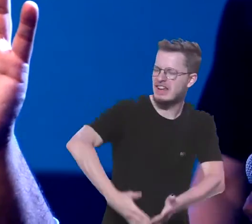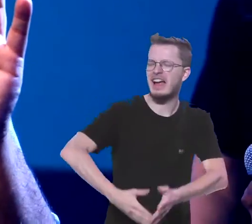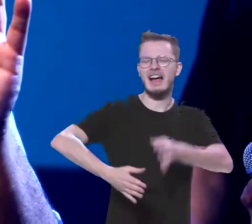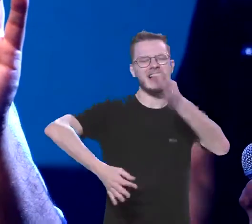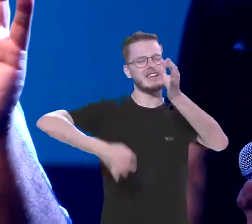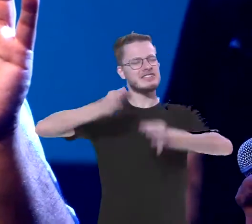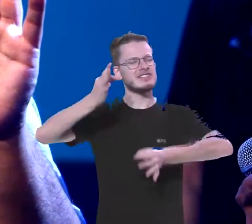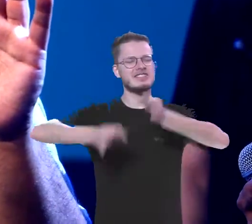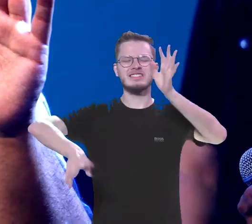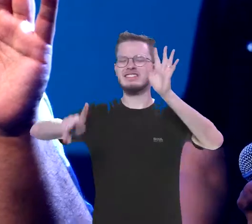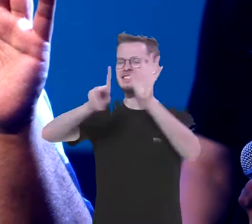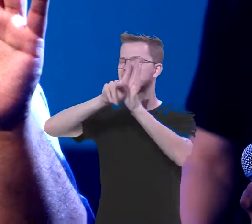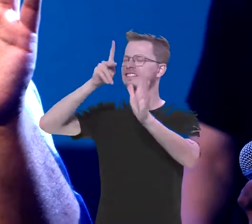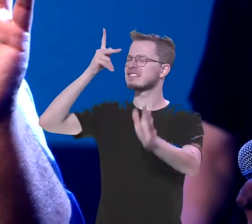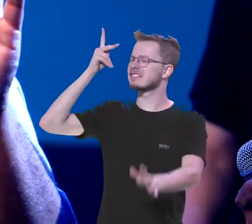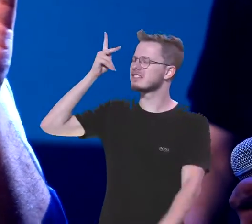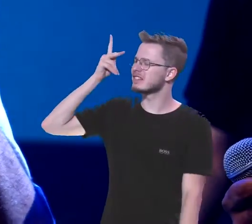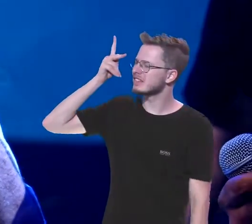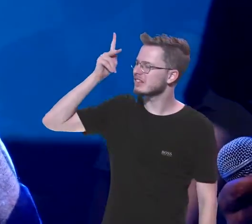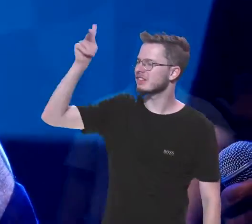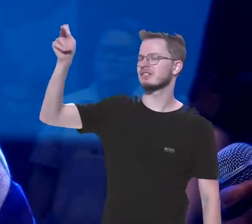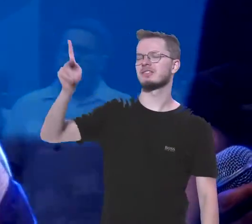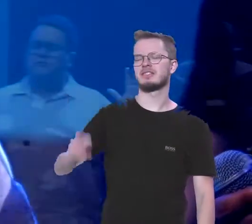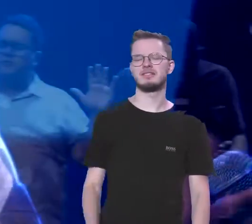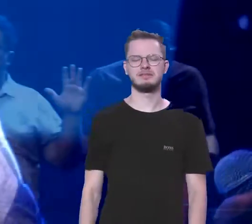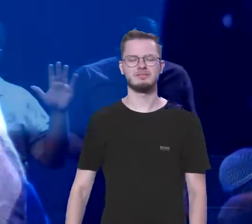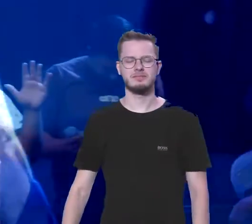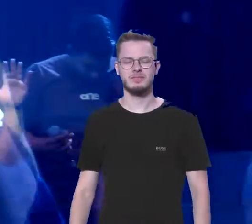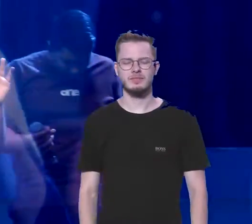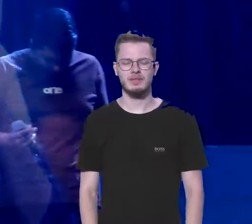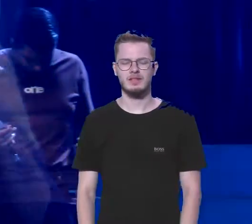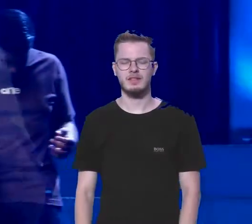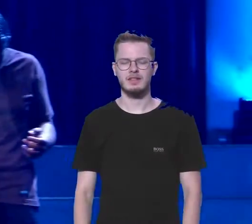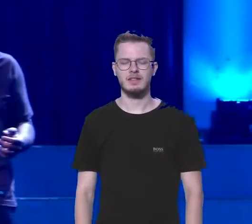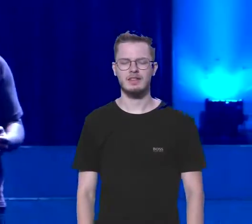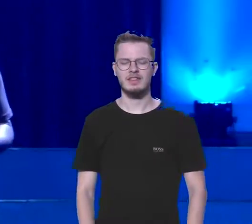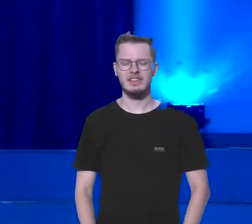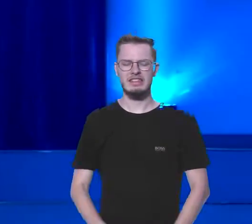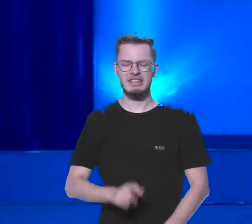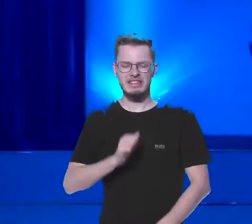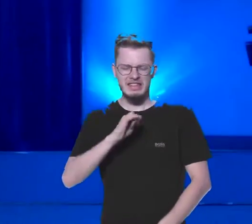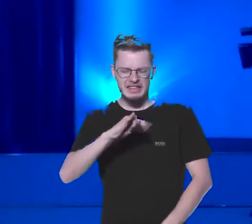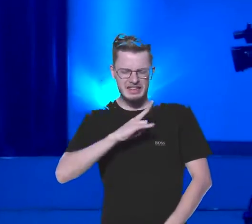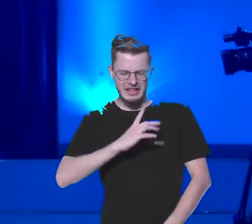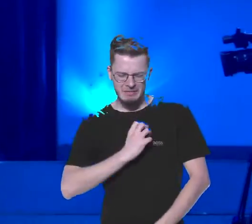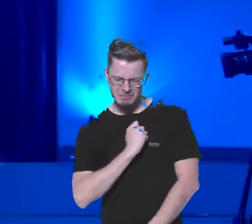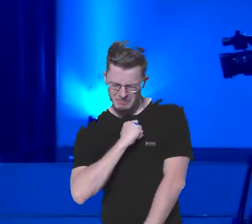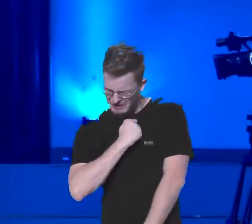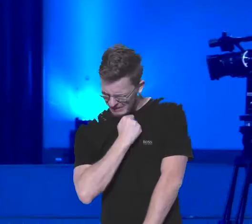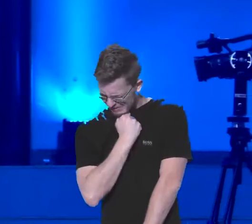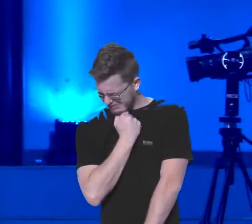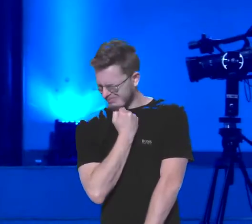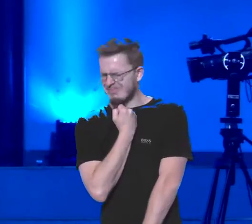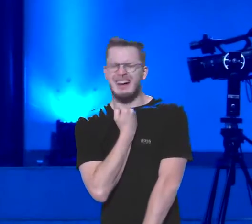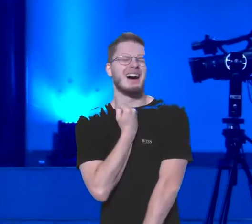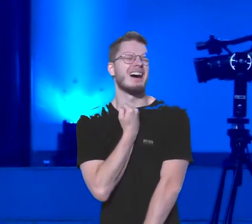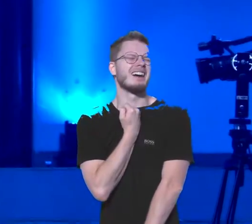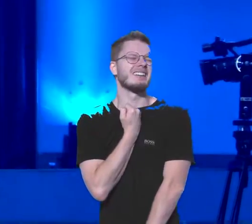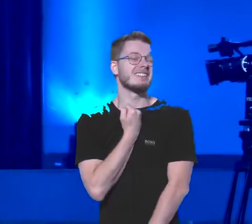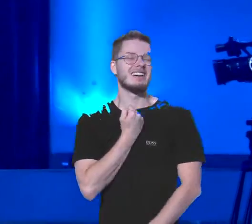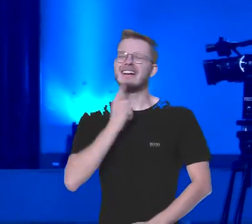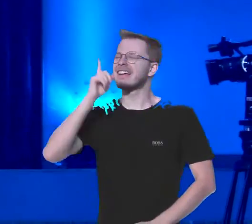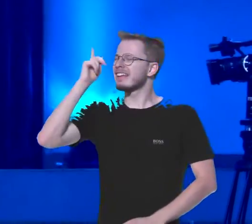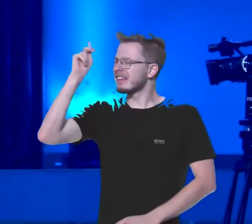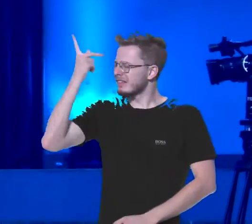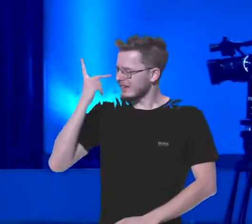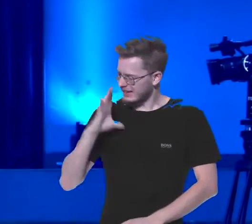tua parte, Senhor. Senhor, naqueles que, Senhor Deus, a mágoa tem tomado conta, ó Senhor, que a alegria da salvação